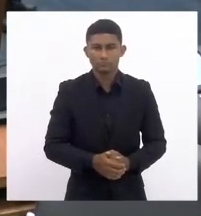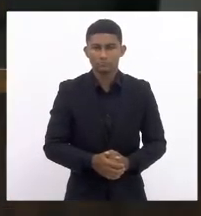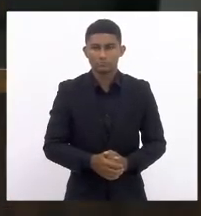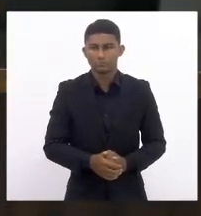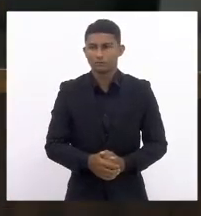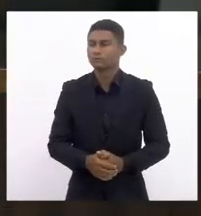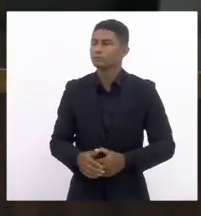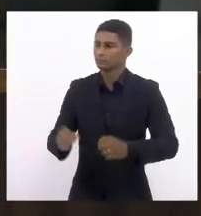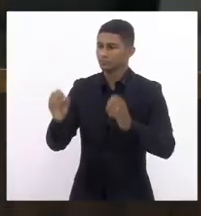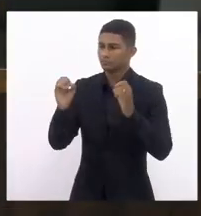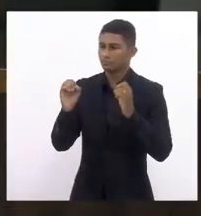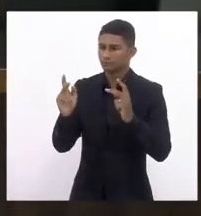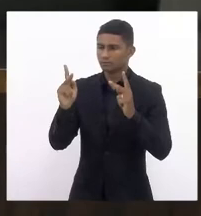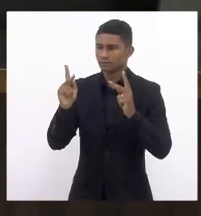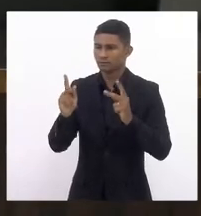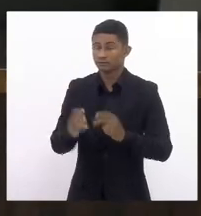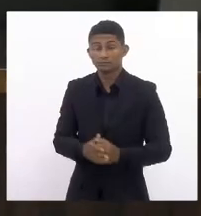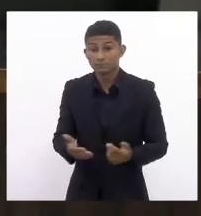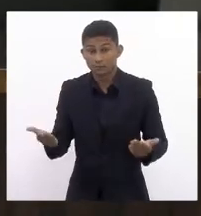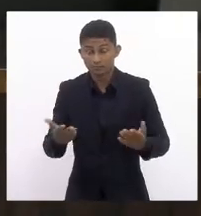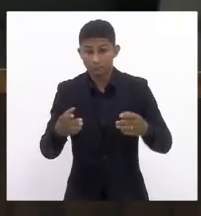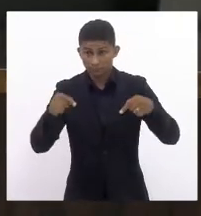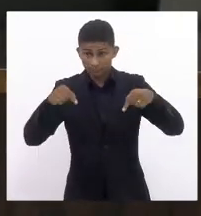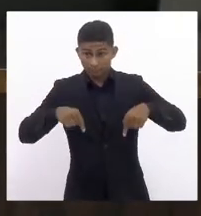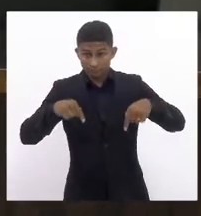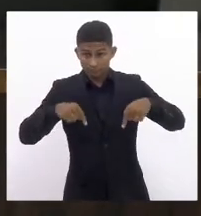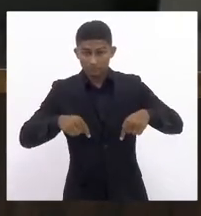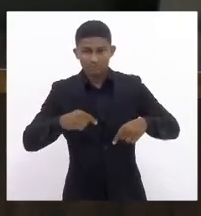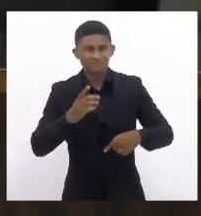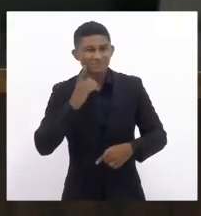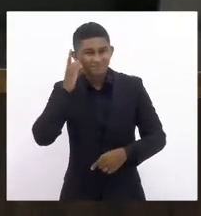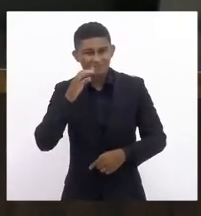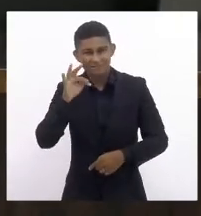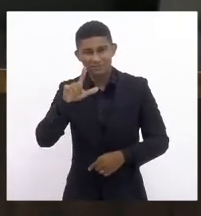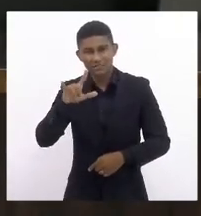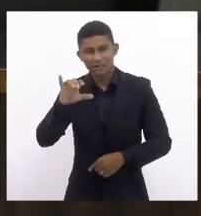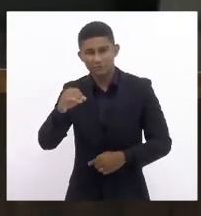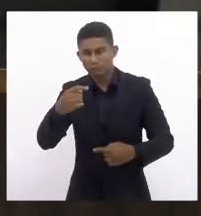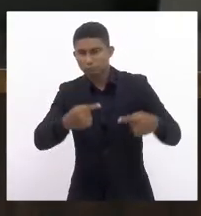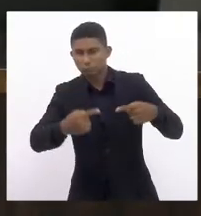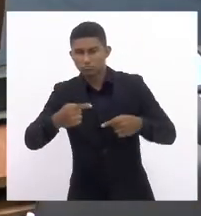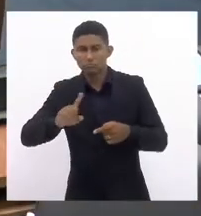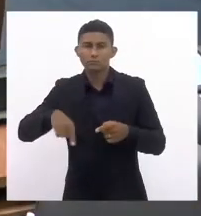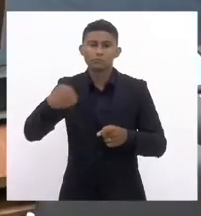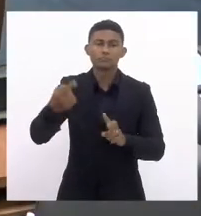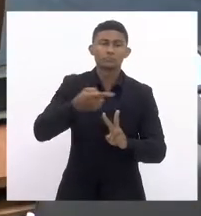Ok, Samuel. Para discutir, deputado Flávio Serafim, e em seguida, deputado Valdeir Carneiro.